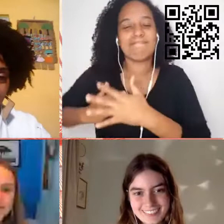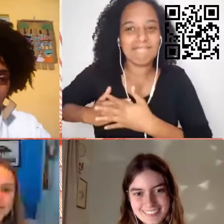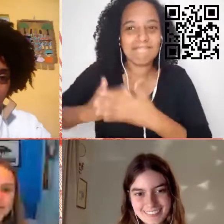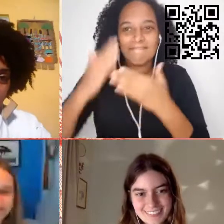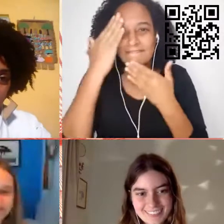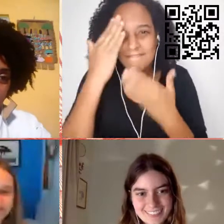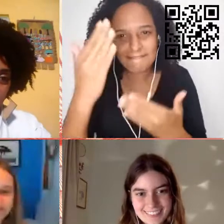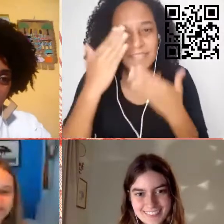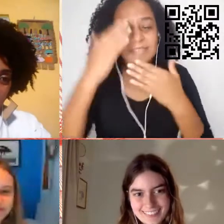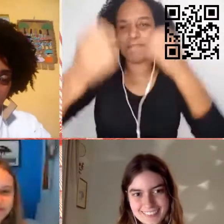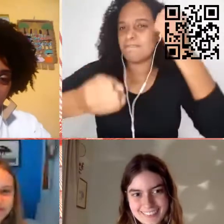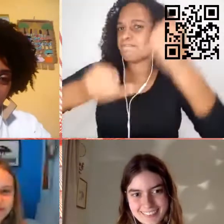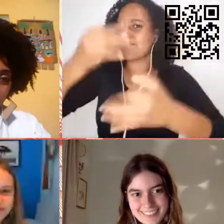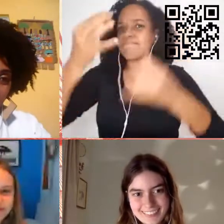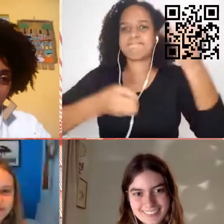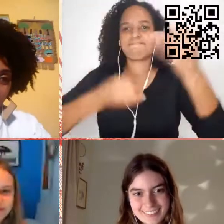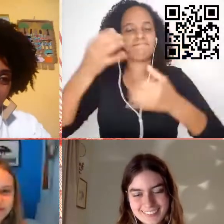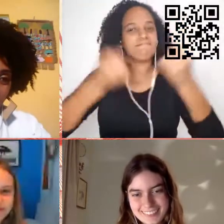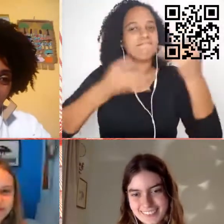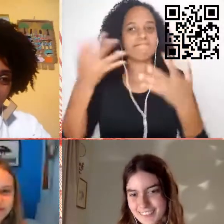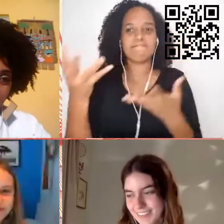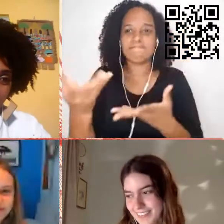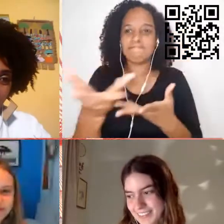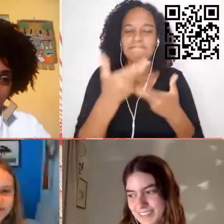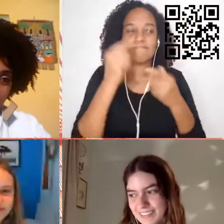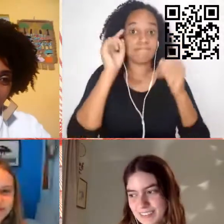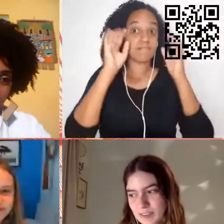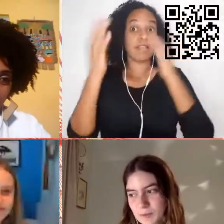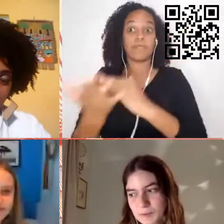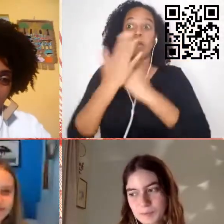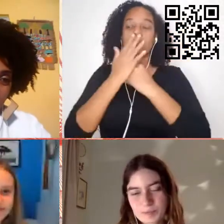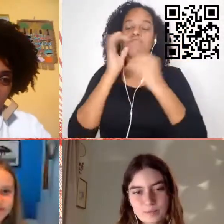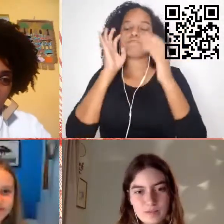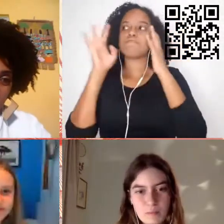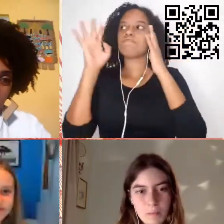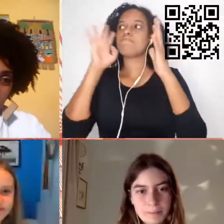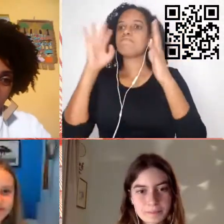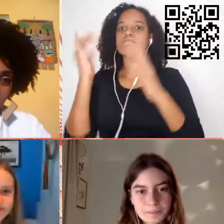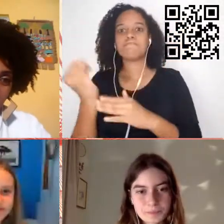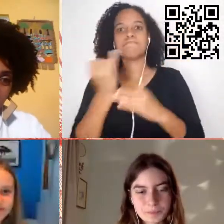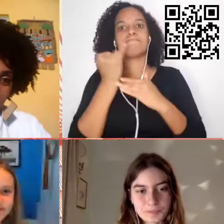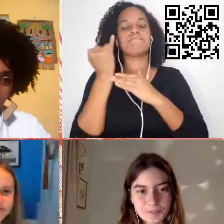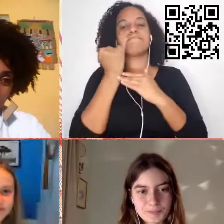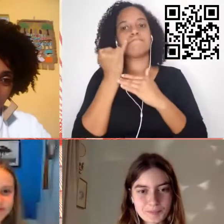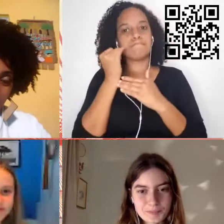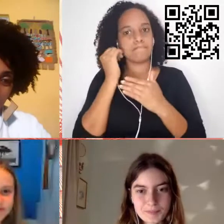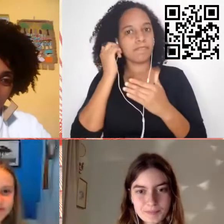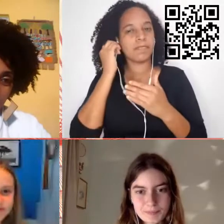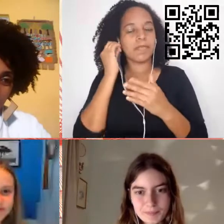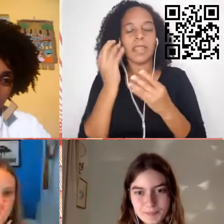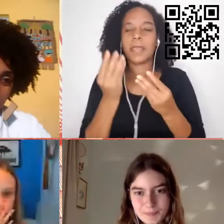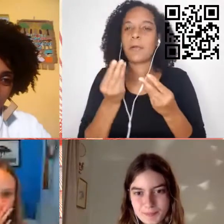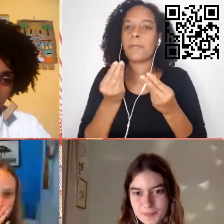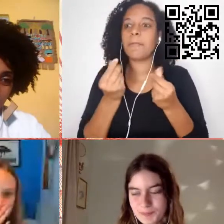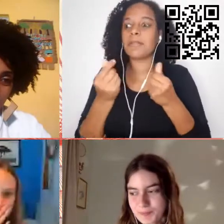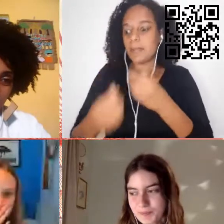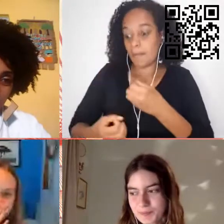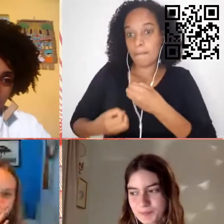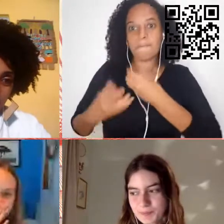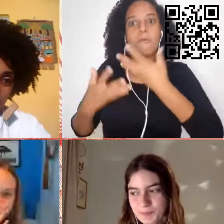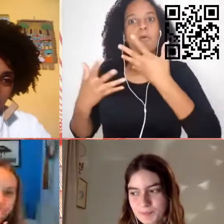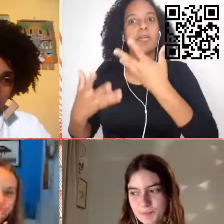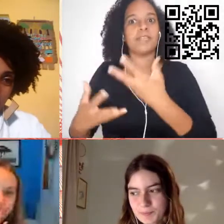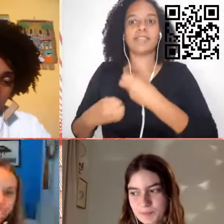sua fala. Você trouxe reflexões importantes e com uma delicadeza poética que eu acho